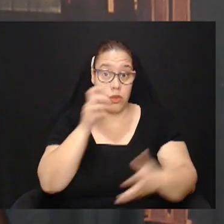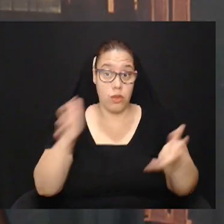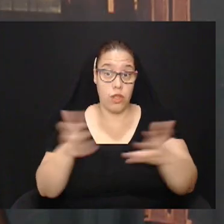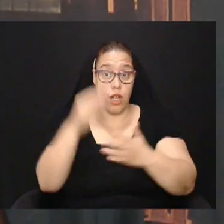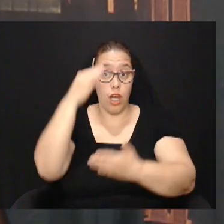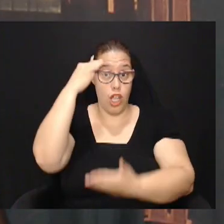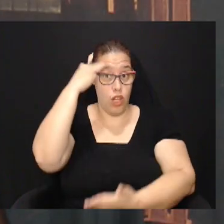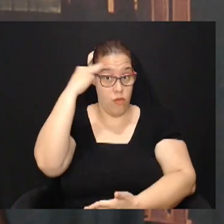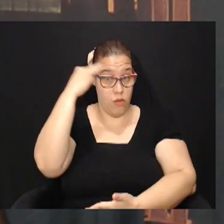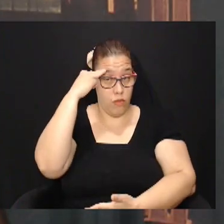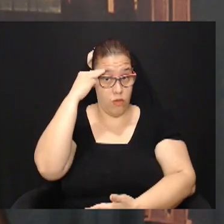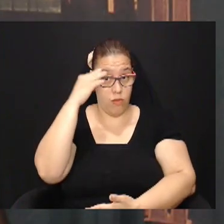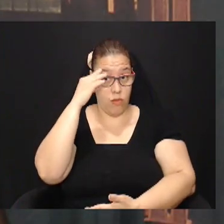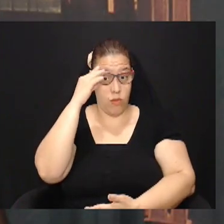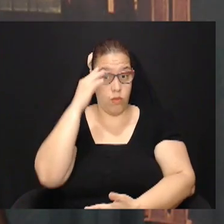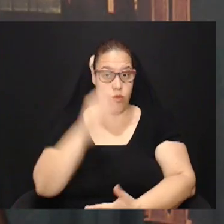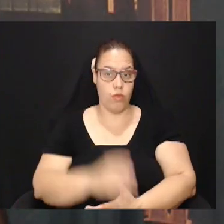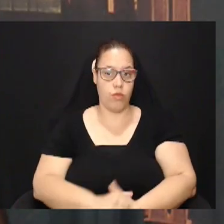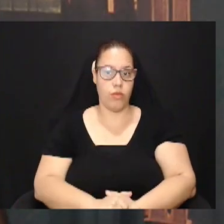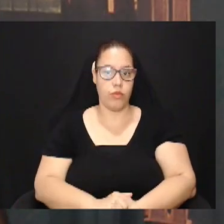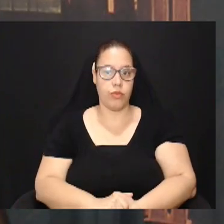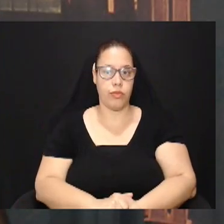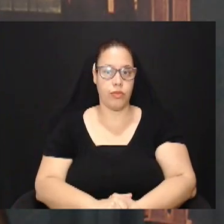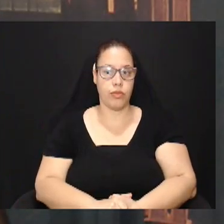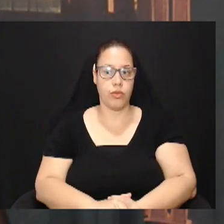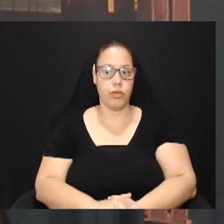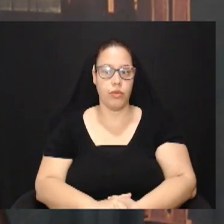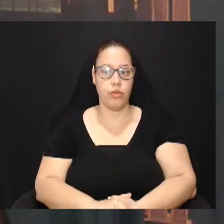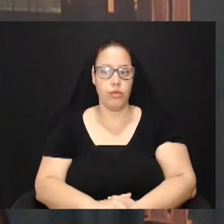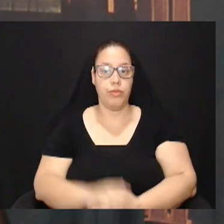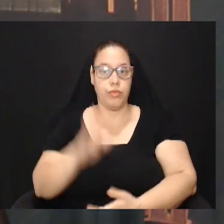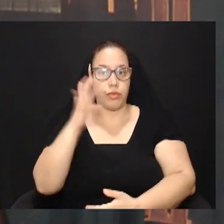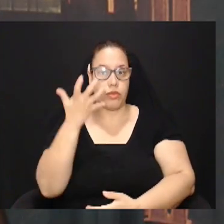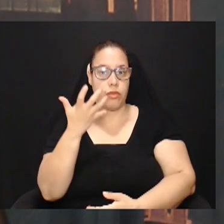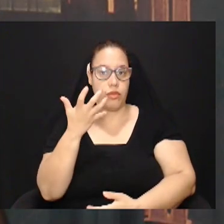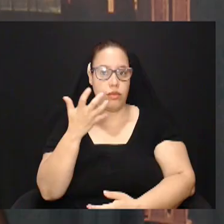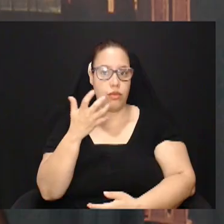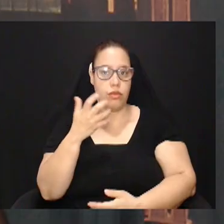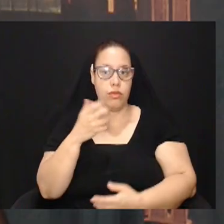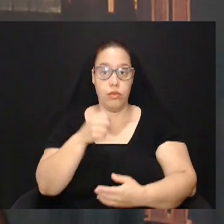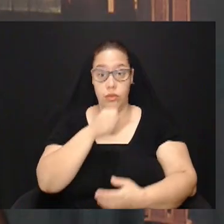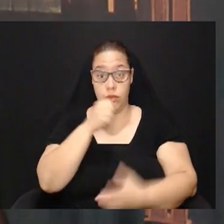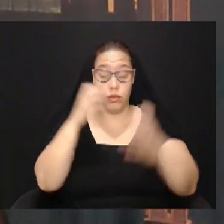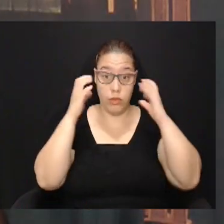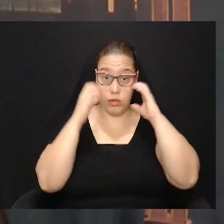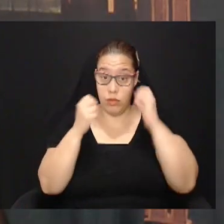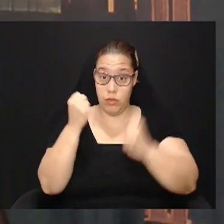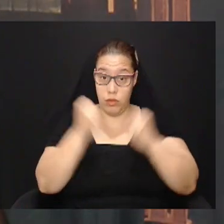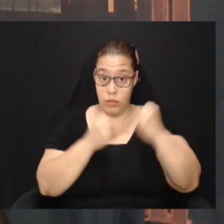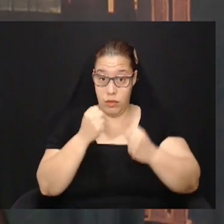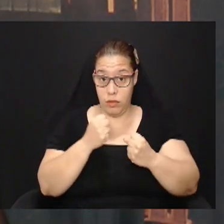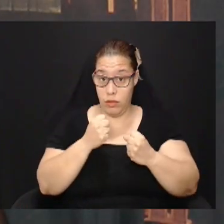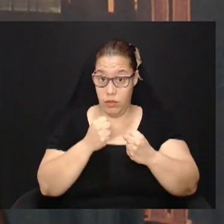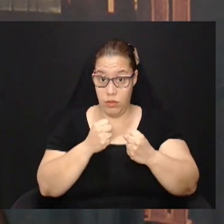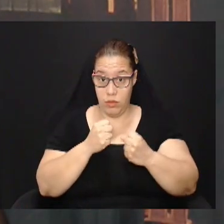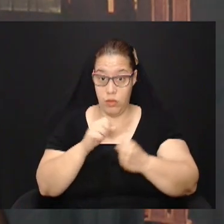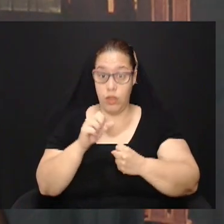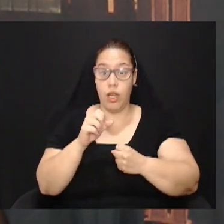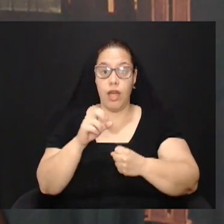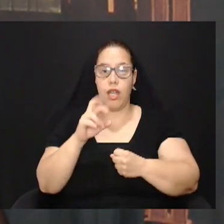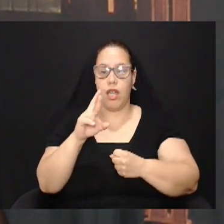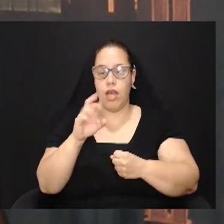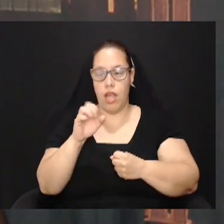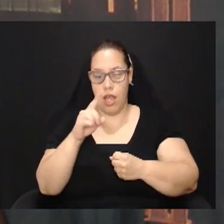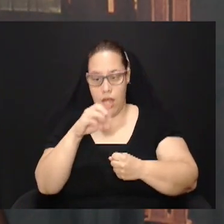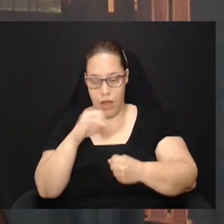Tem uma situação recente que aconteceu que foi muito engraçada. Estava no rádio, andando de carro, escutando rádio, não Spotify, rádio. Muito bom.